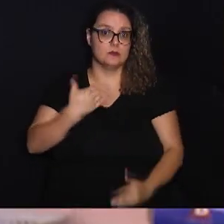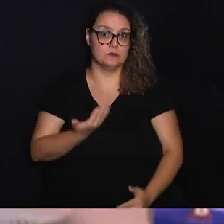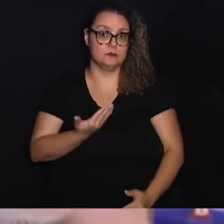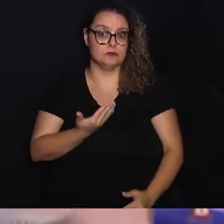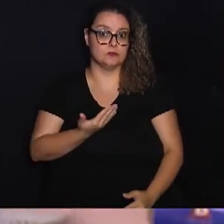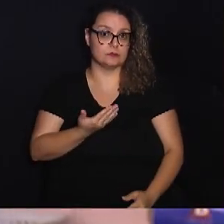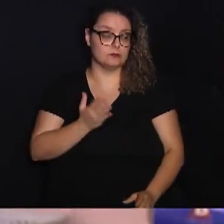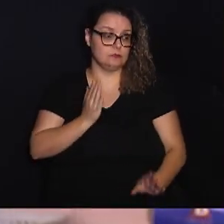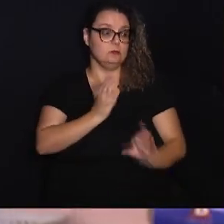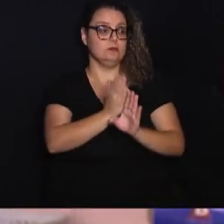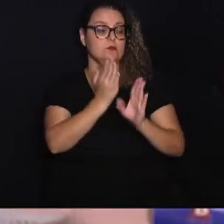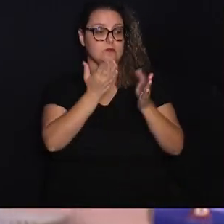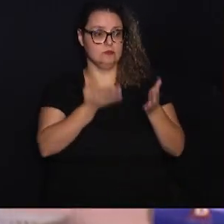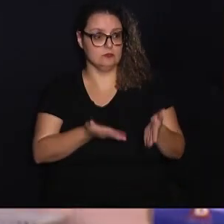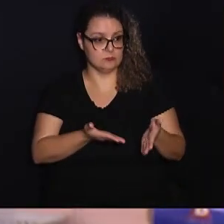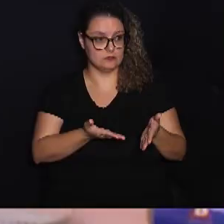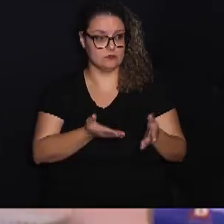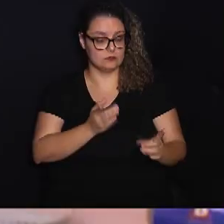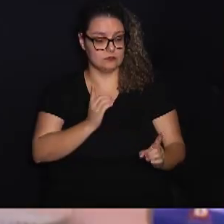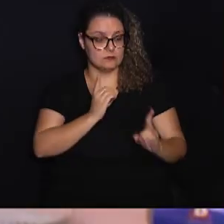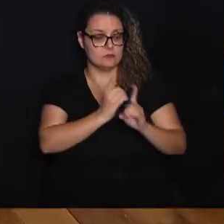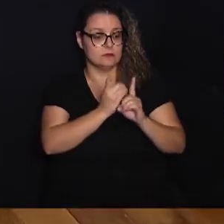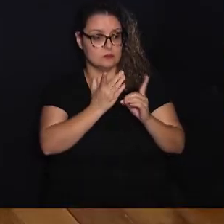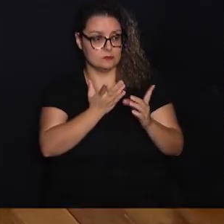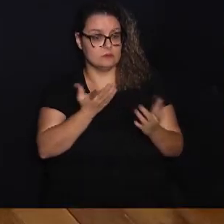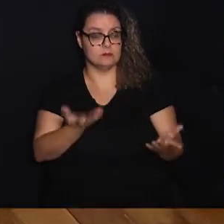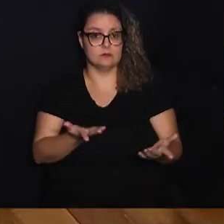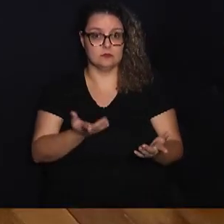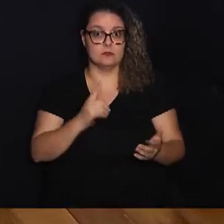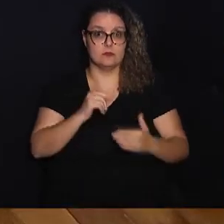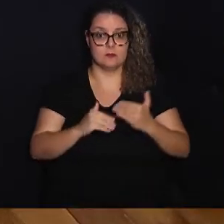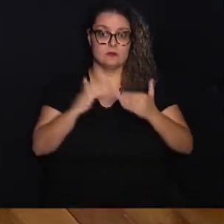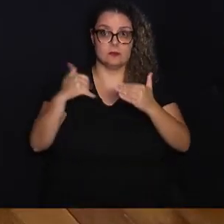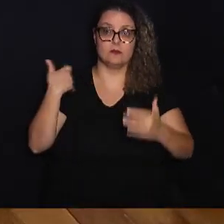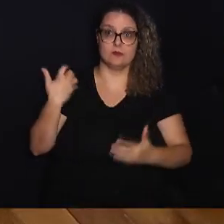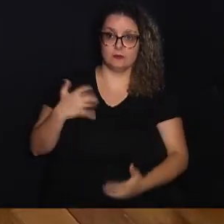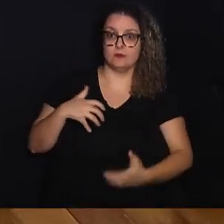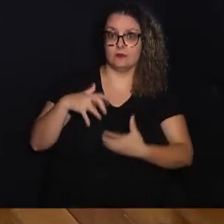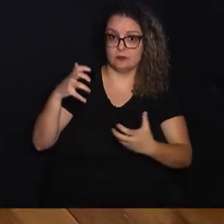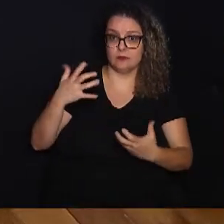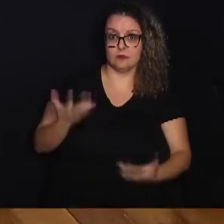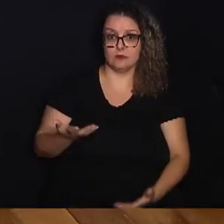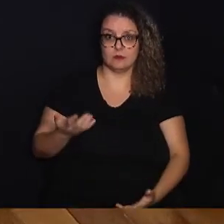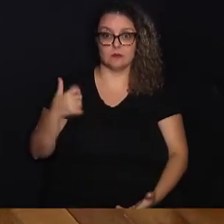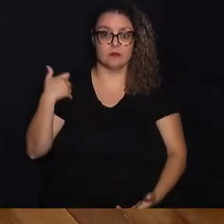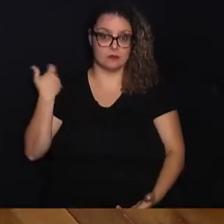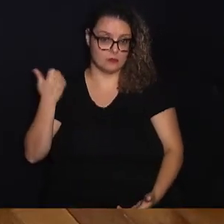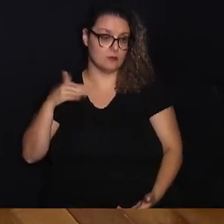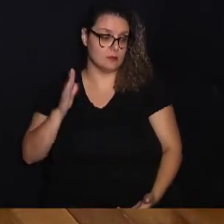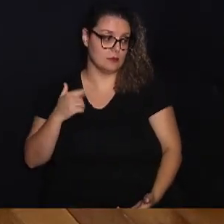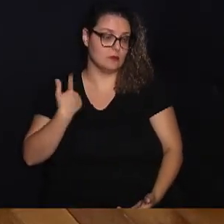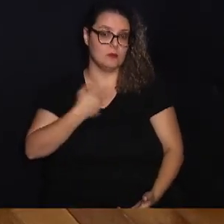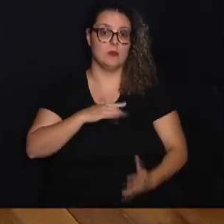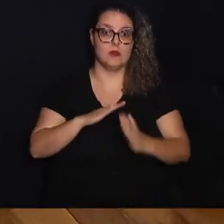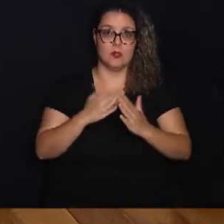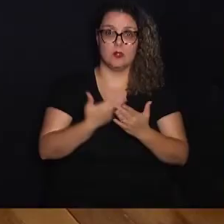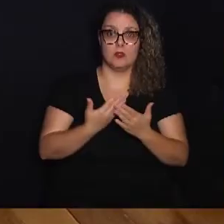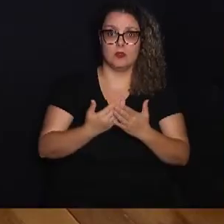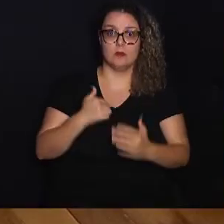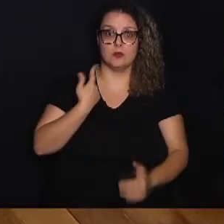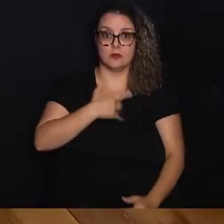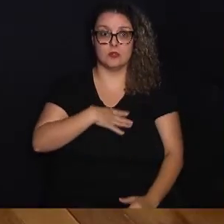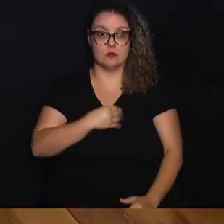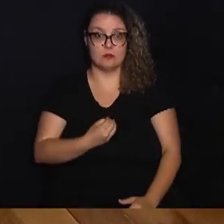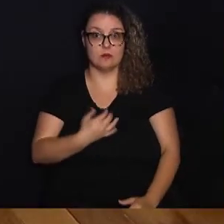com você. Então esse é o crescimento dos adultos, né? Porque a escola, assim, claro que nós fizemos escola para os nossos filhos, mas